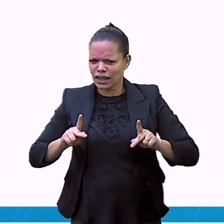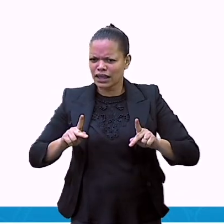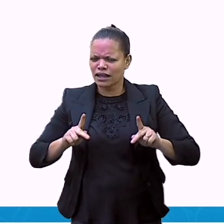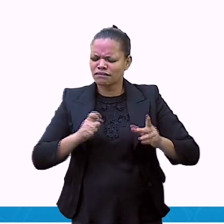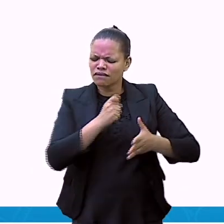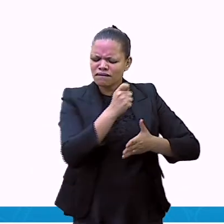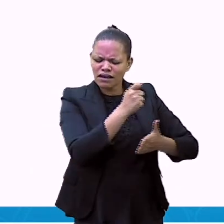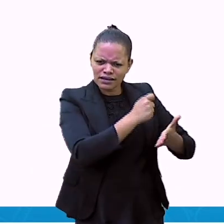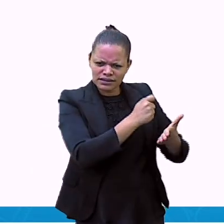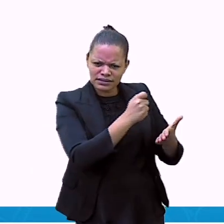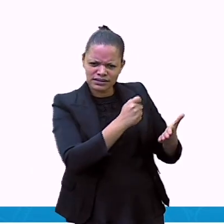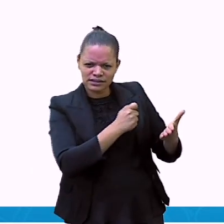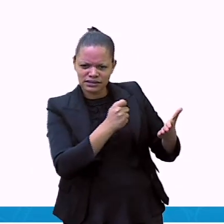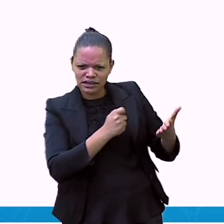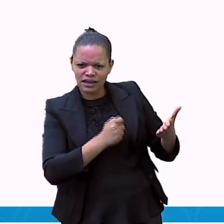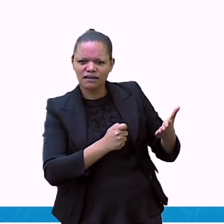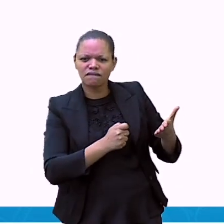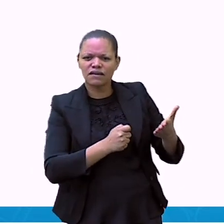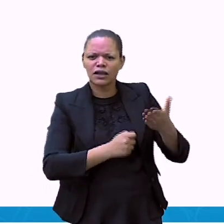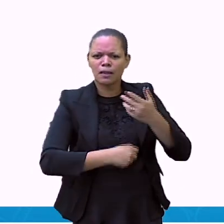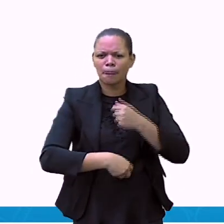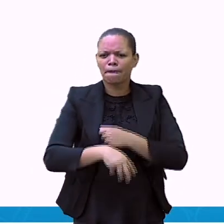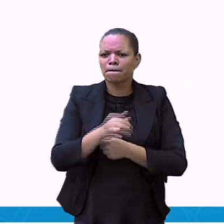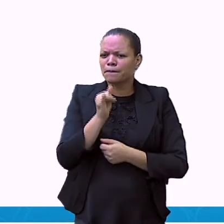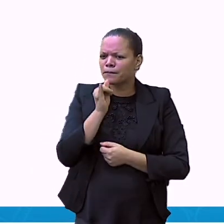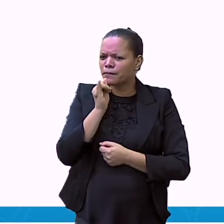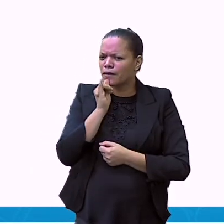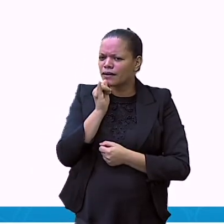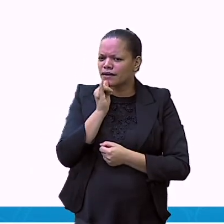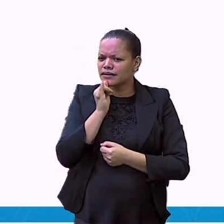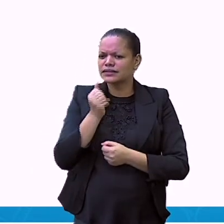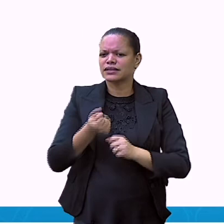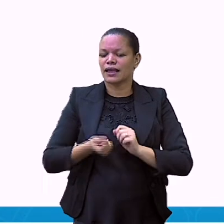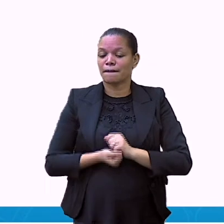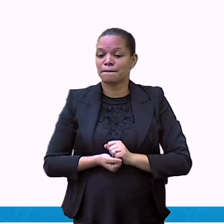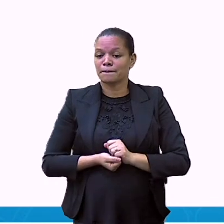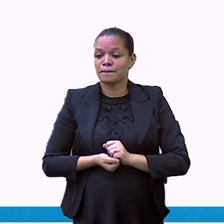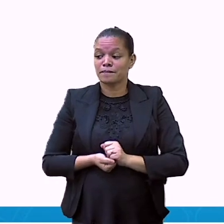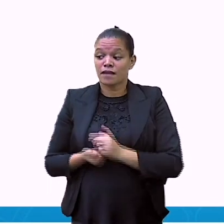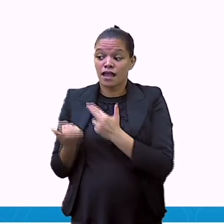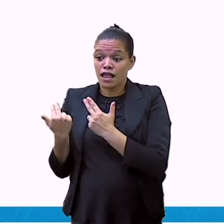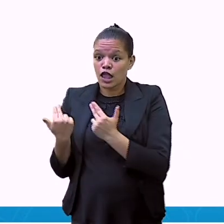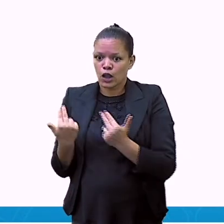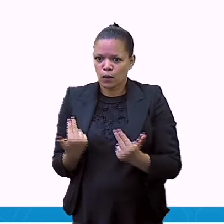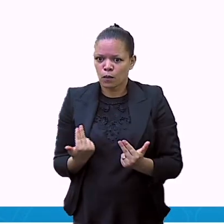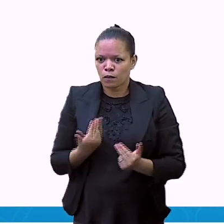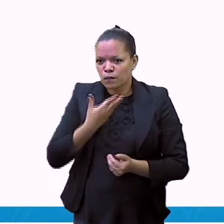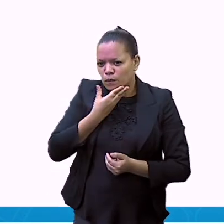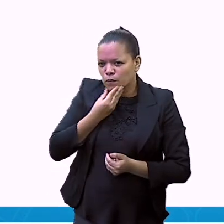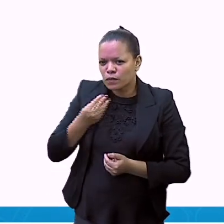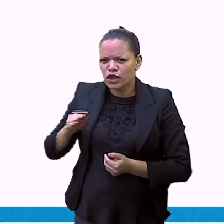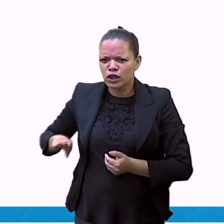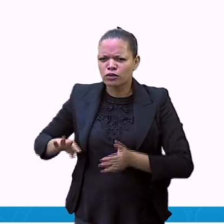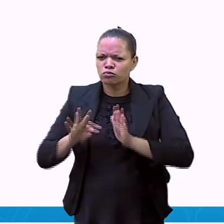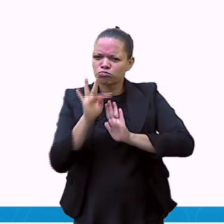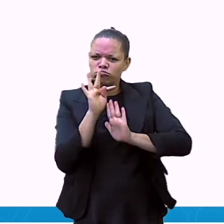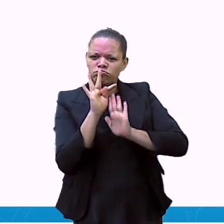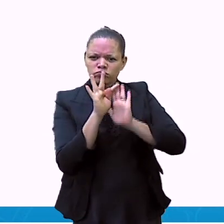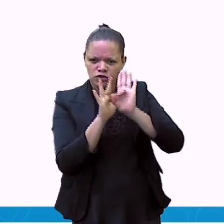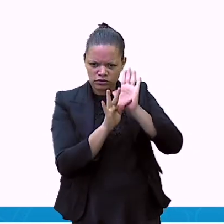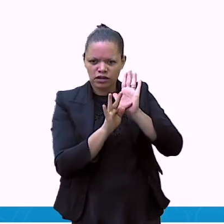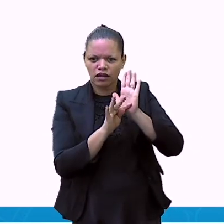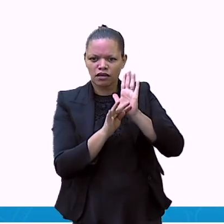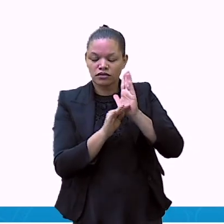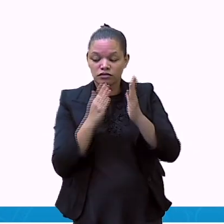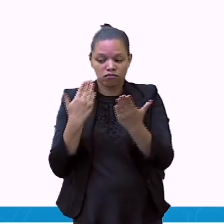com alguma coisa ou alguém, assim como o menino do texto Pedro Bandeira. Resposta